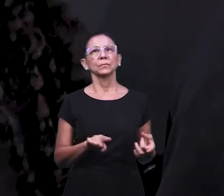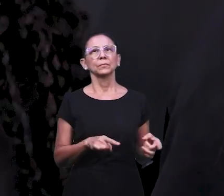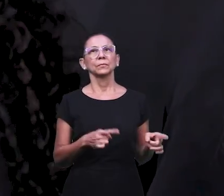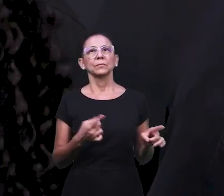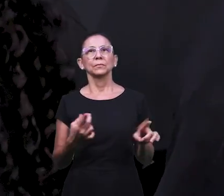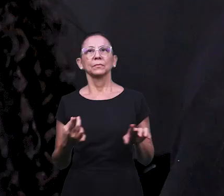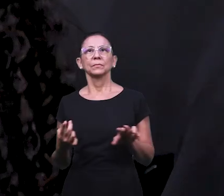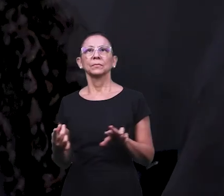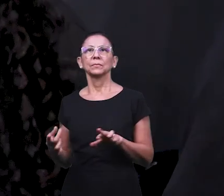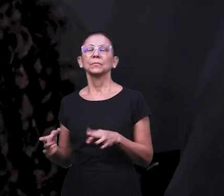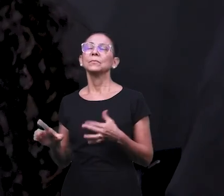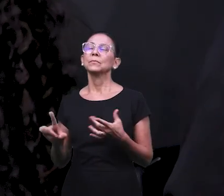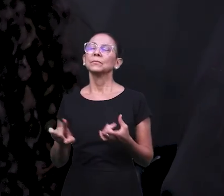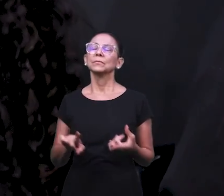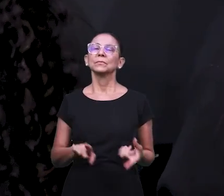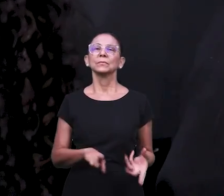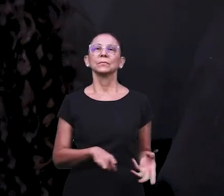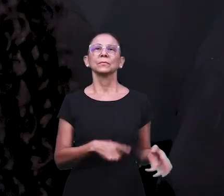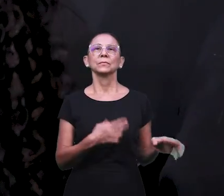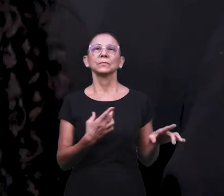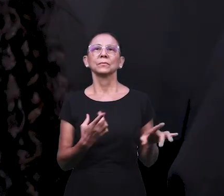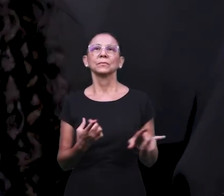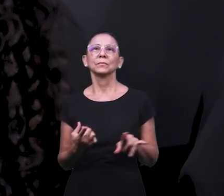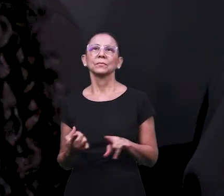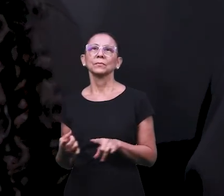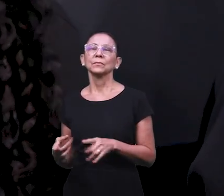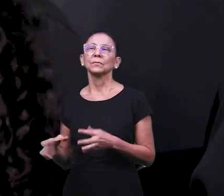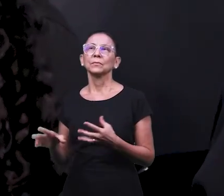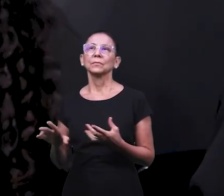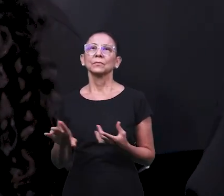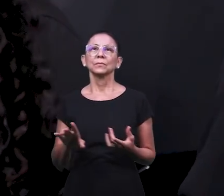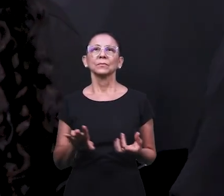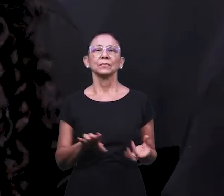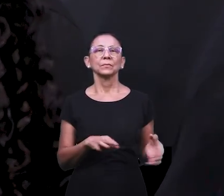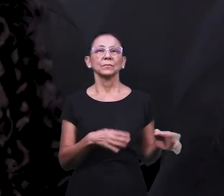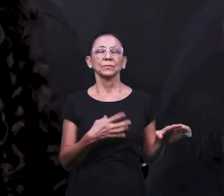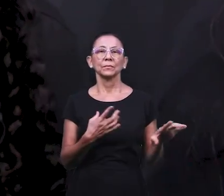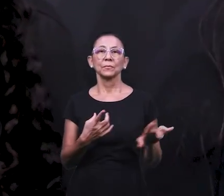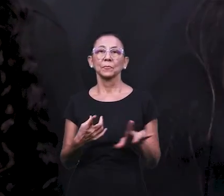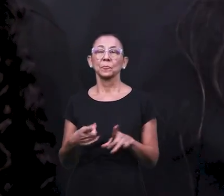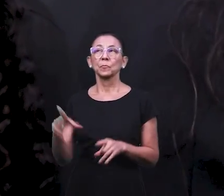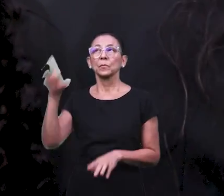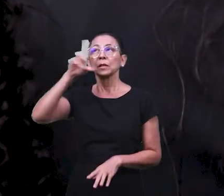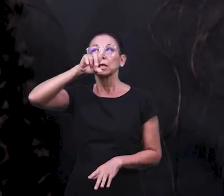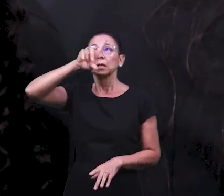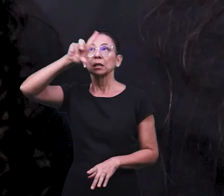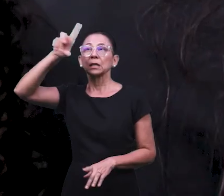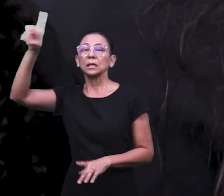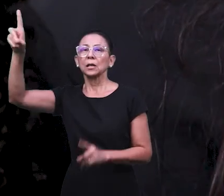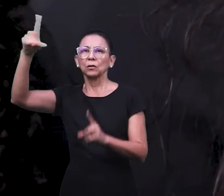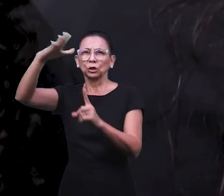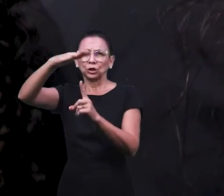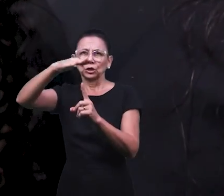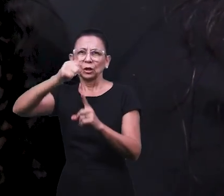Deus não te chamou para contar derrotas.